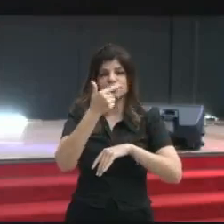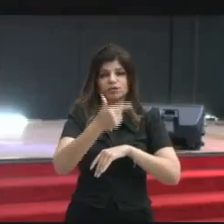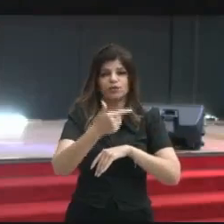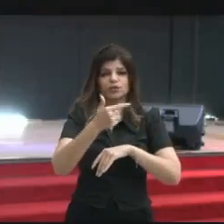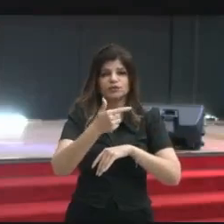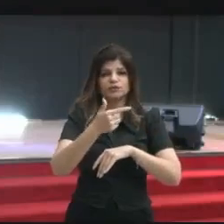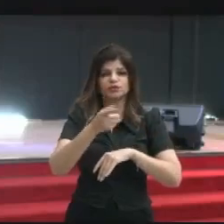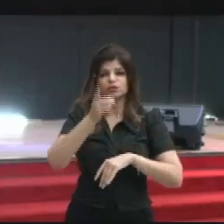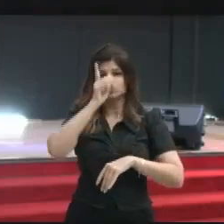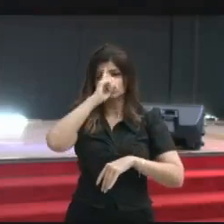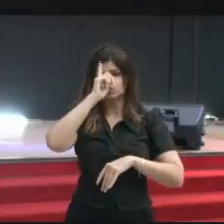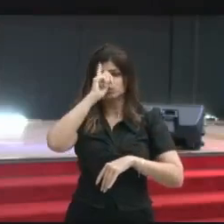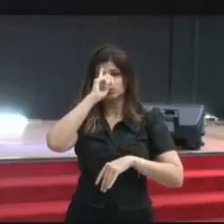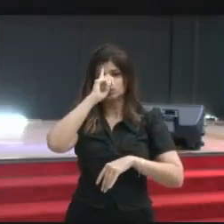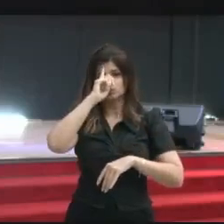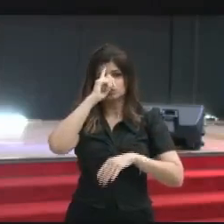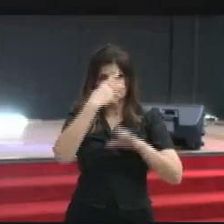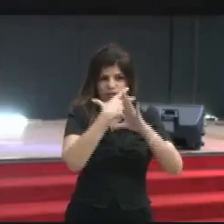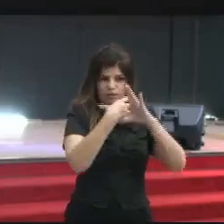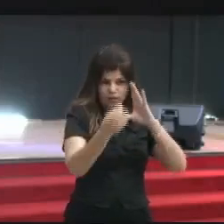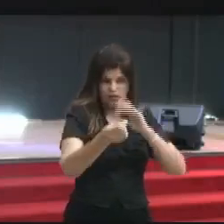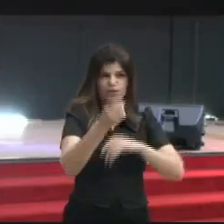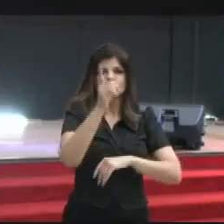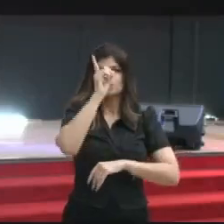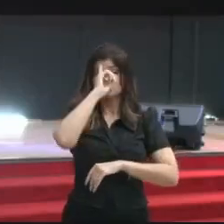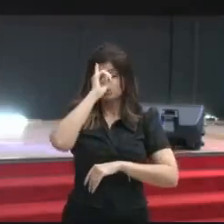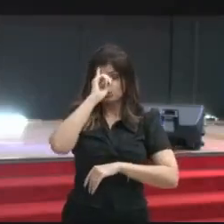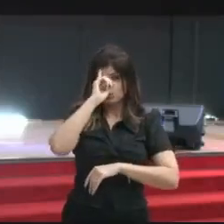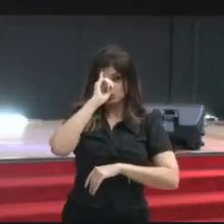todos os dias, diga comigo, todos os dias,